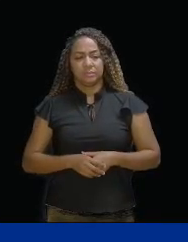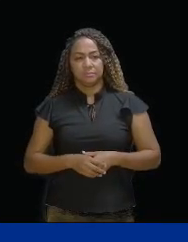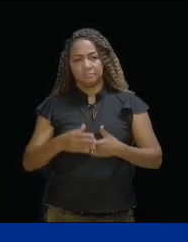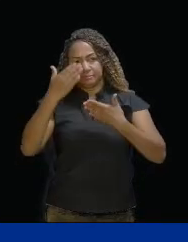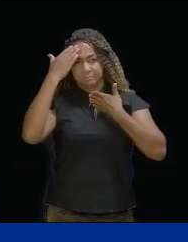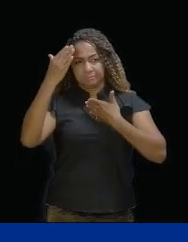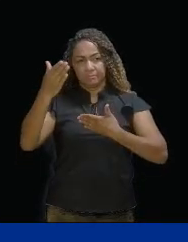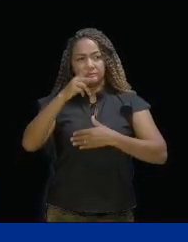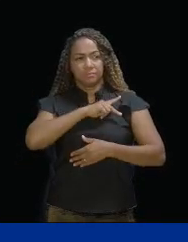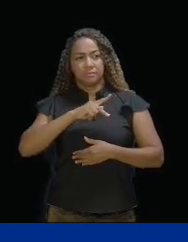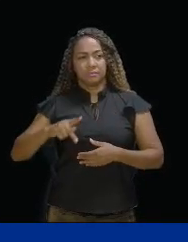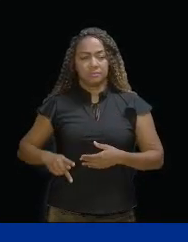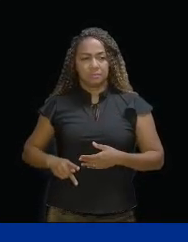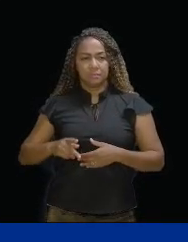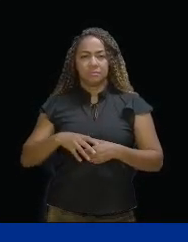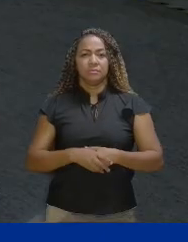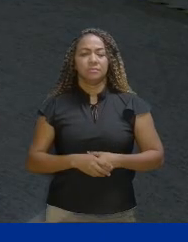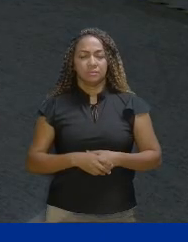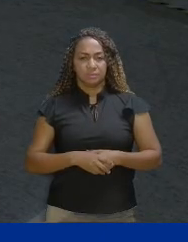Obrigado, senhor presidente.